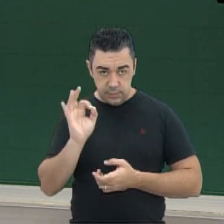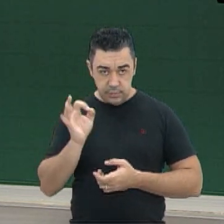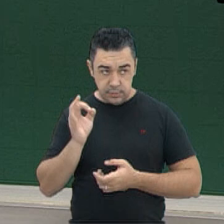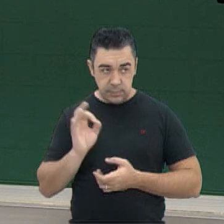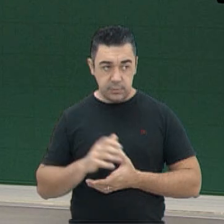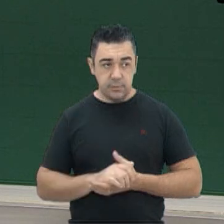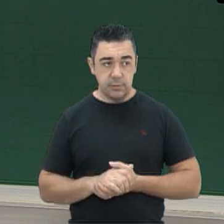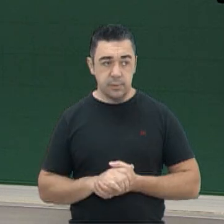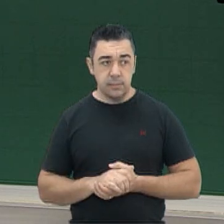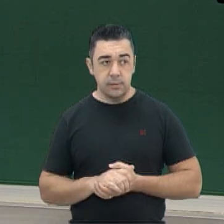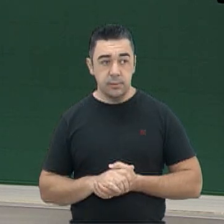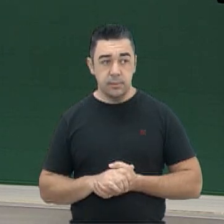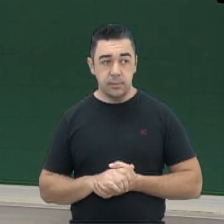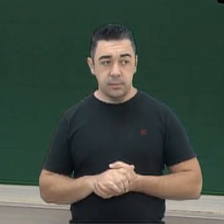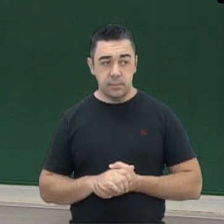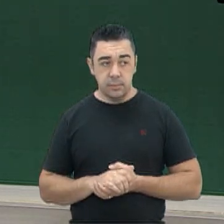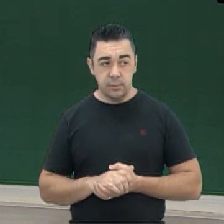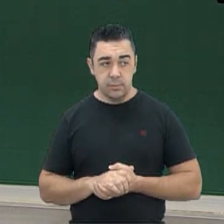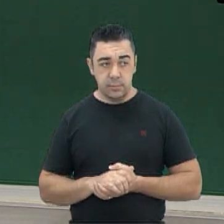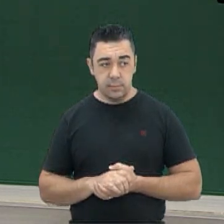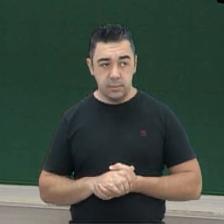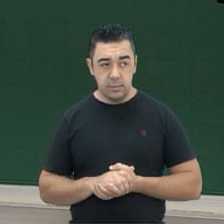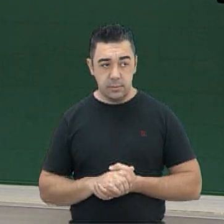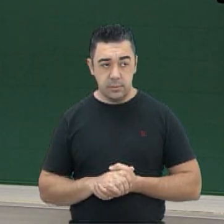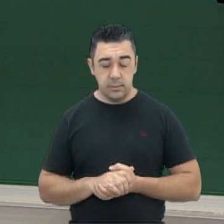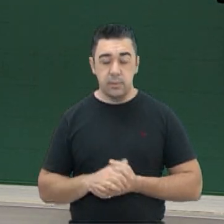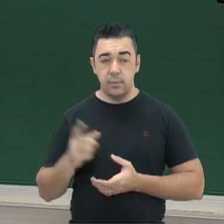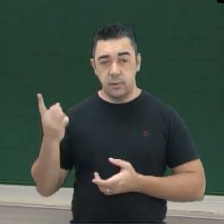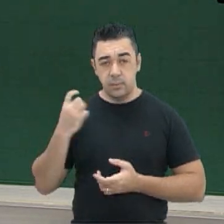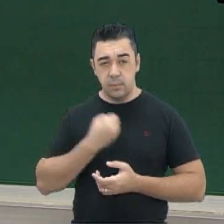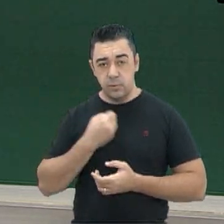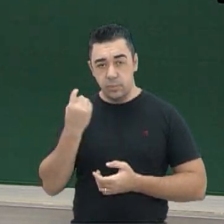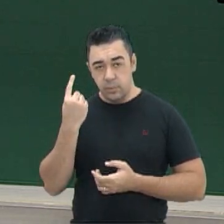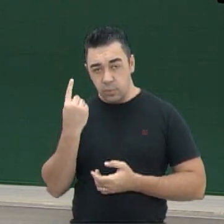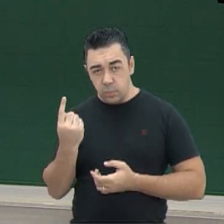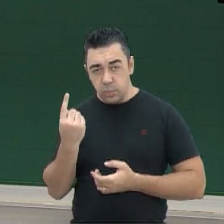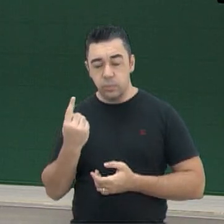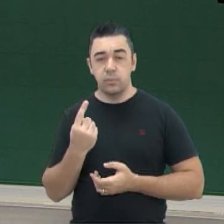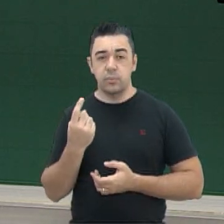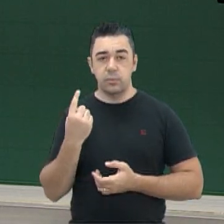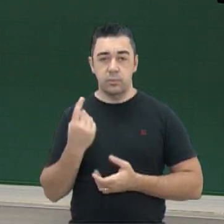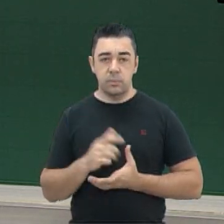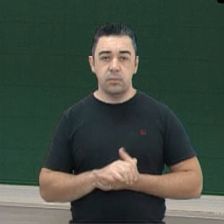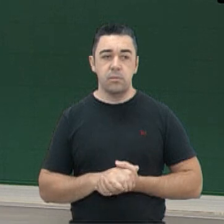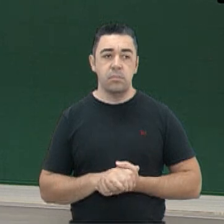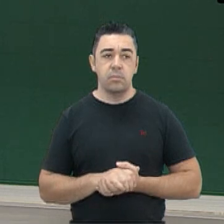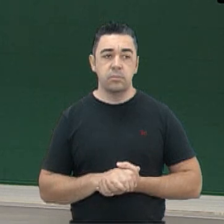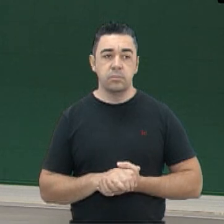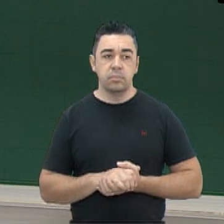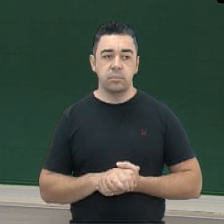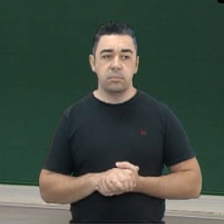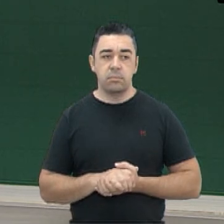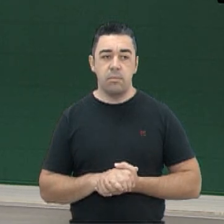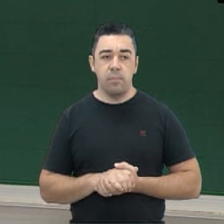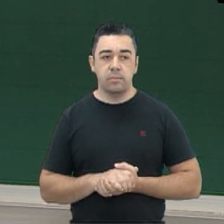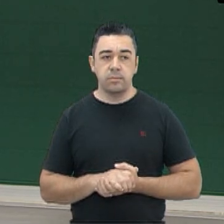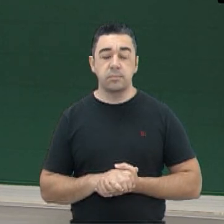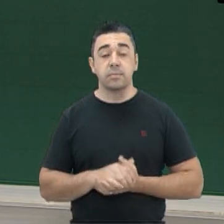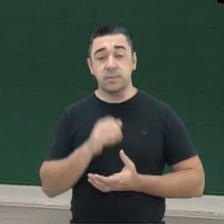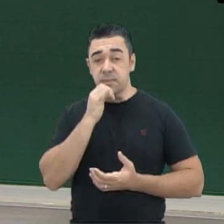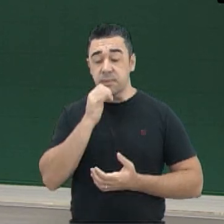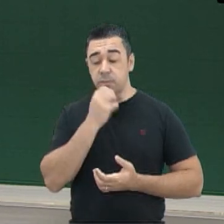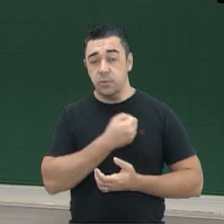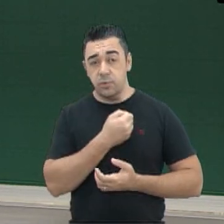que é igual a 6. Então, eu coloco 6 e o ímpar depois dele, que é o 61. Tá? Então, se o número que sobrasse aqui